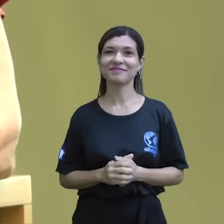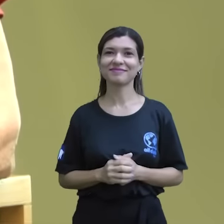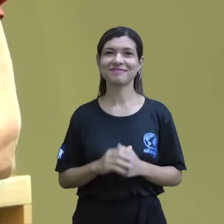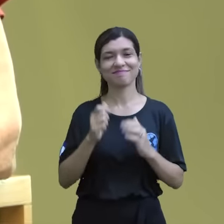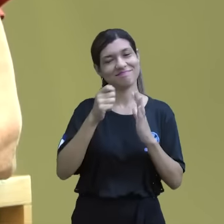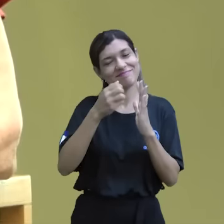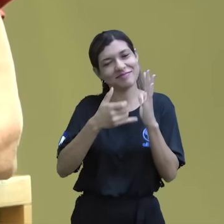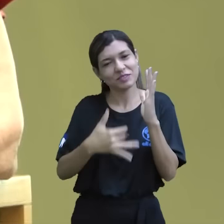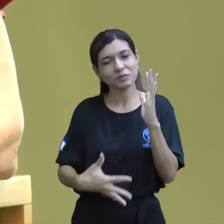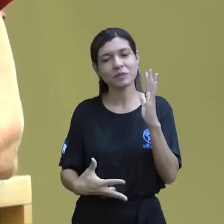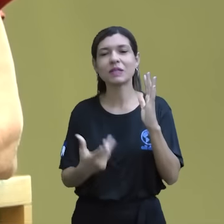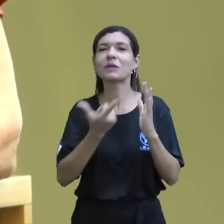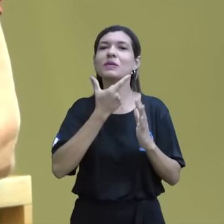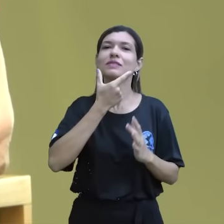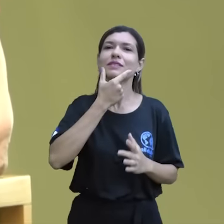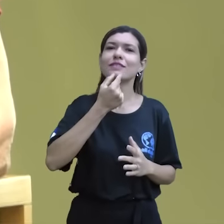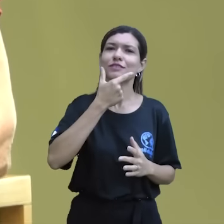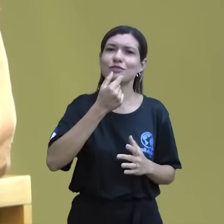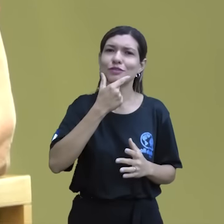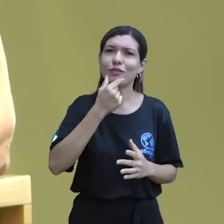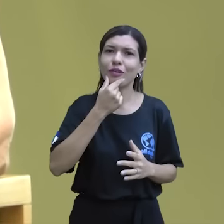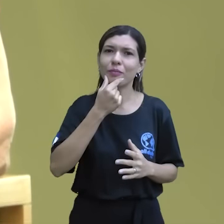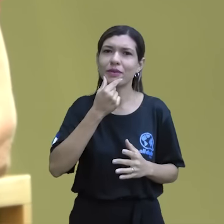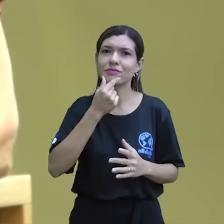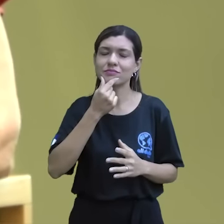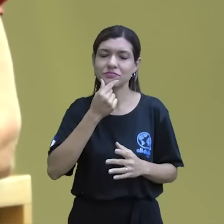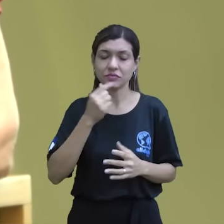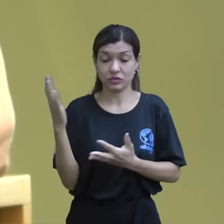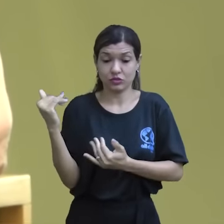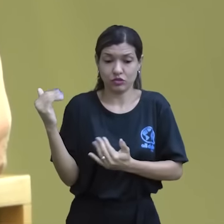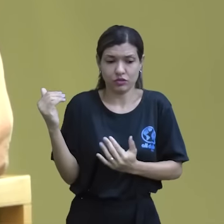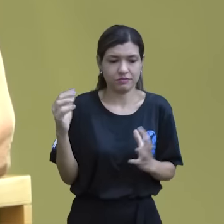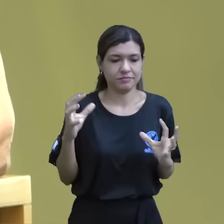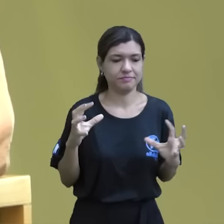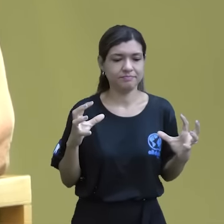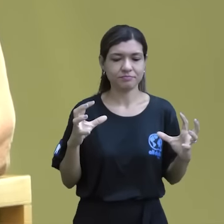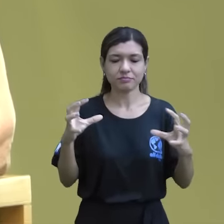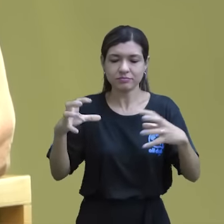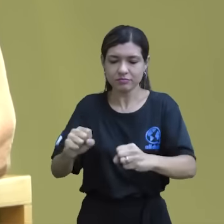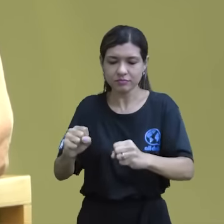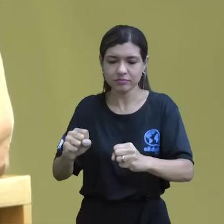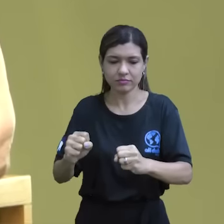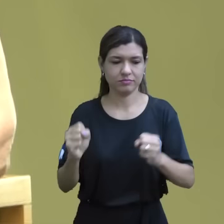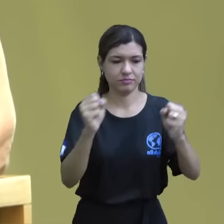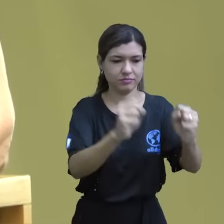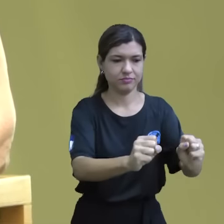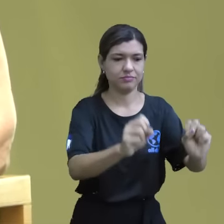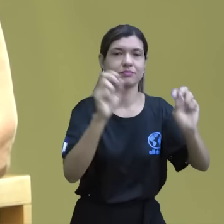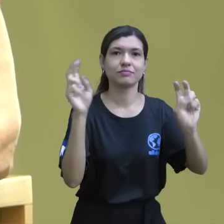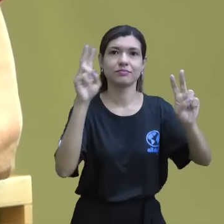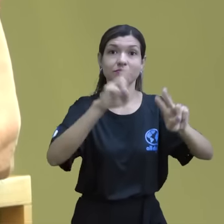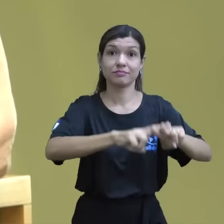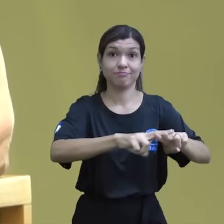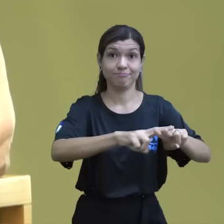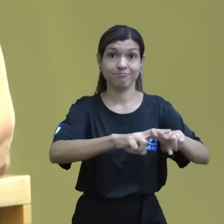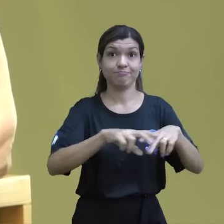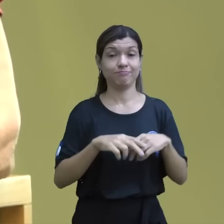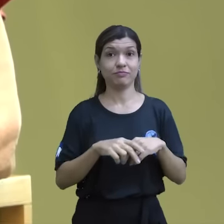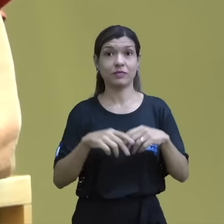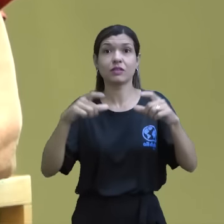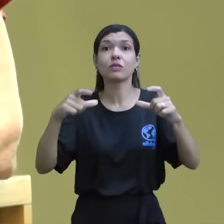para o Rio de Janeiro, de Manaus ao Rio de Janeiro, e colocam numa casa forte, que é um caminhão, uma coisa